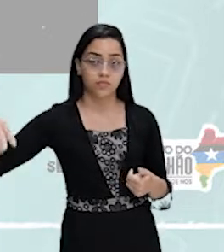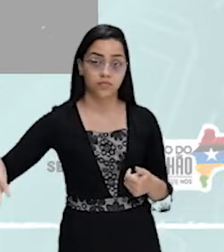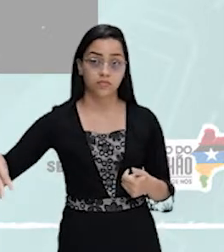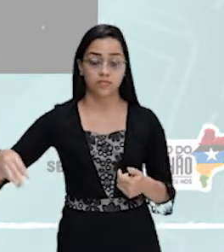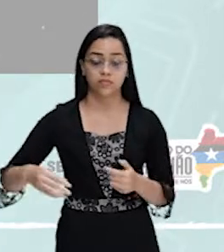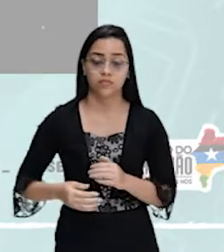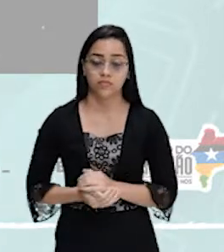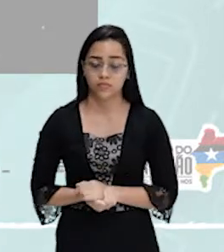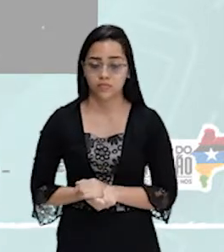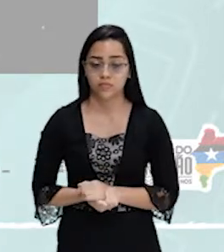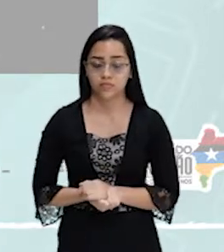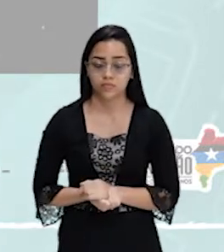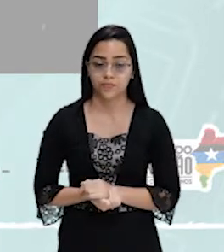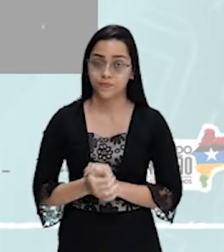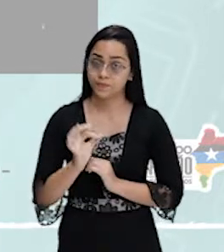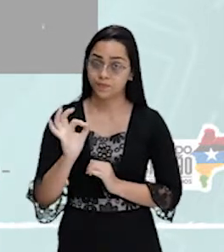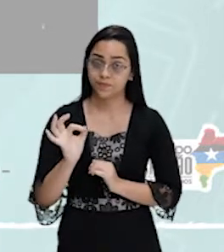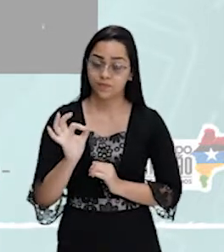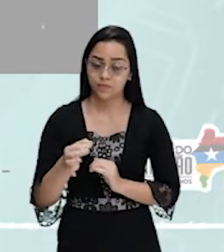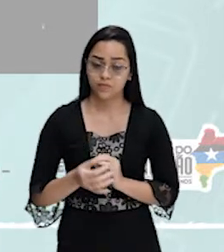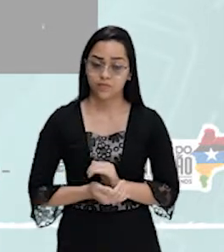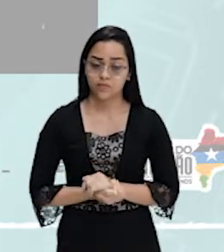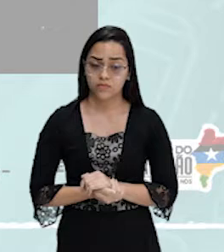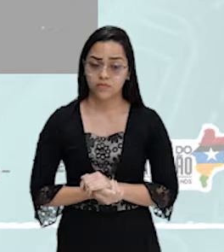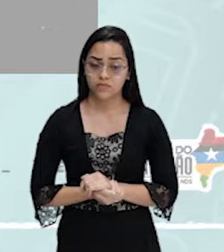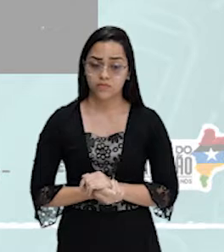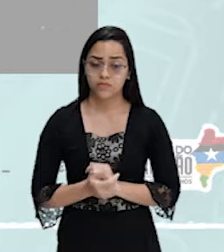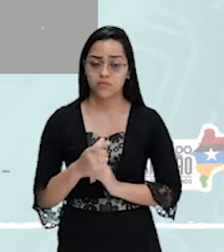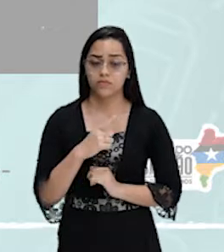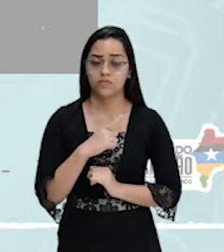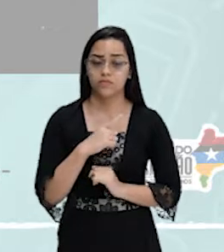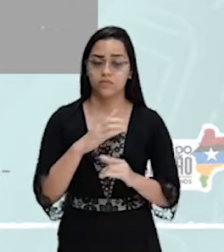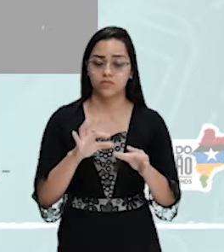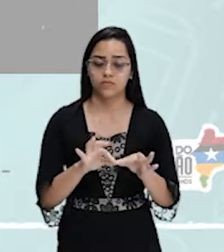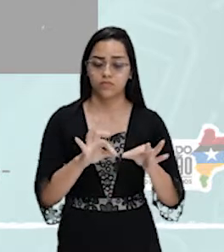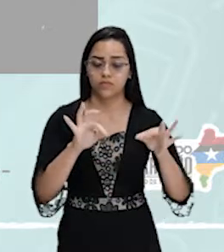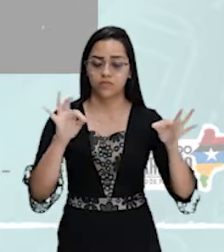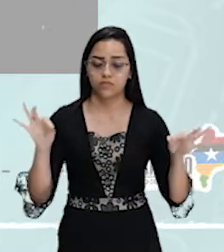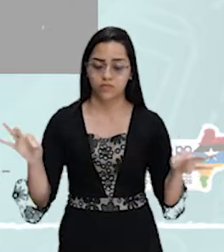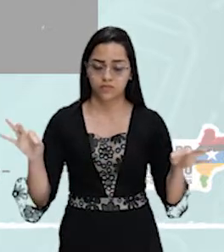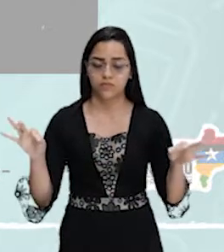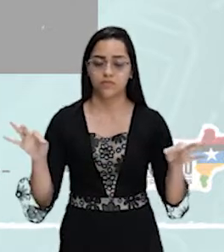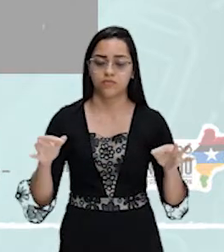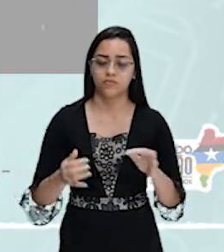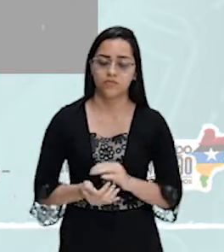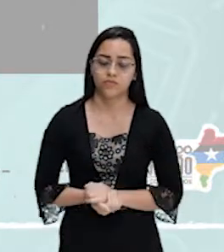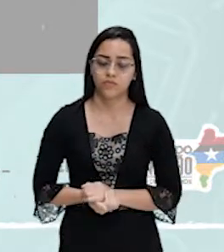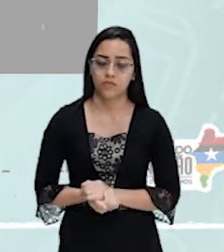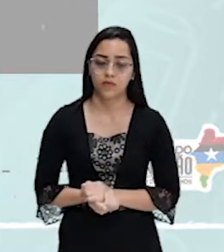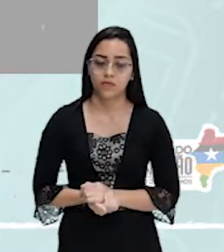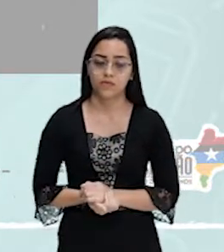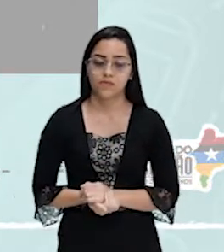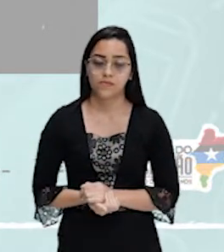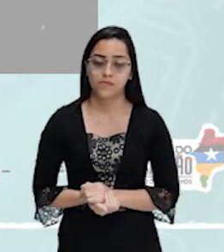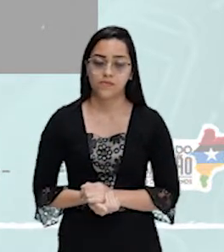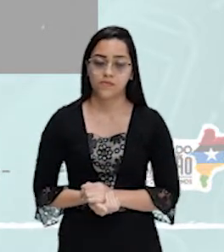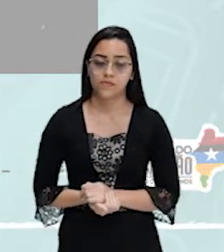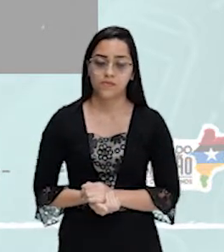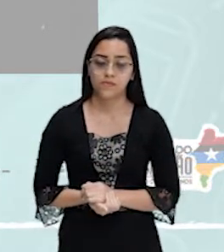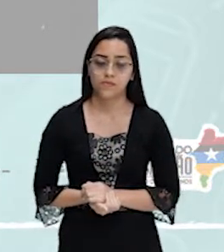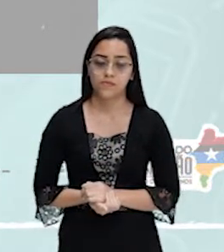384.405 quilômetros, ok? Então essa é a distância aí entre esses astros, tá ok?